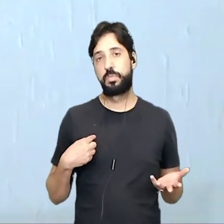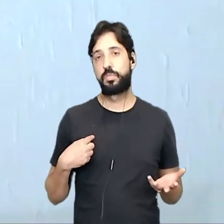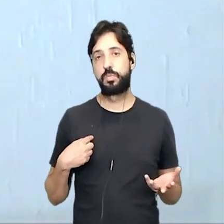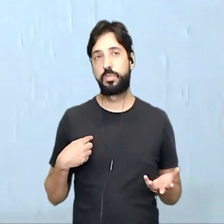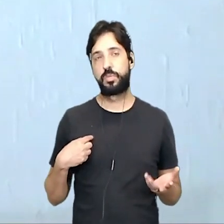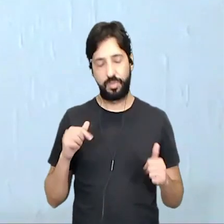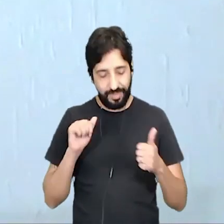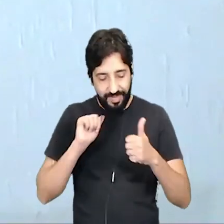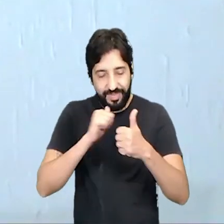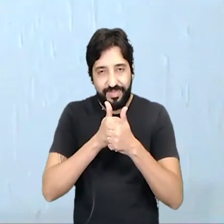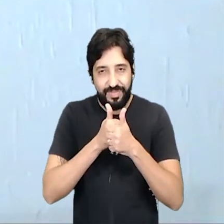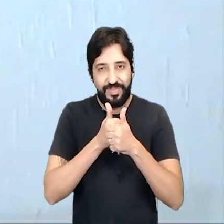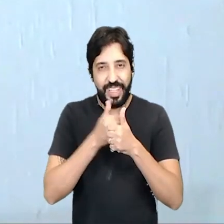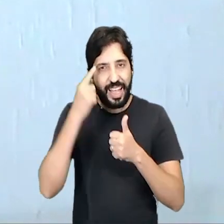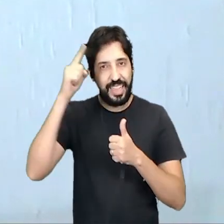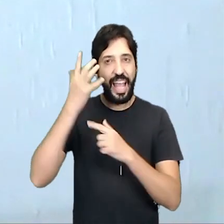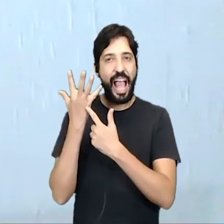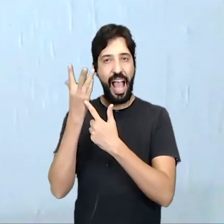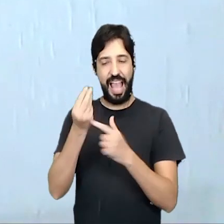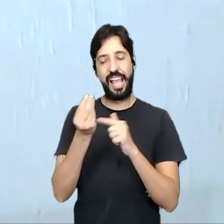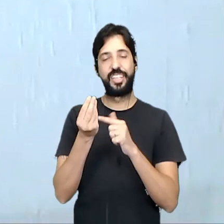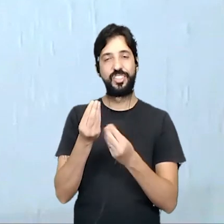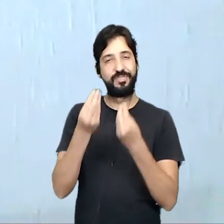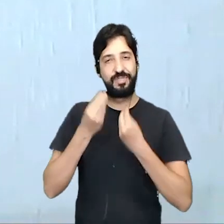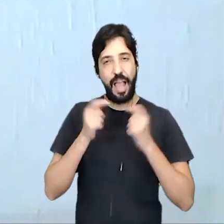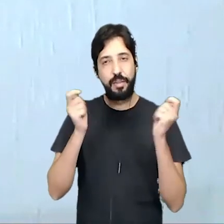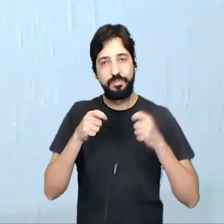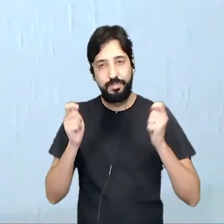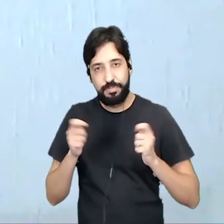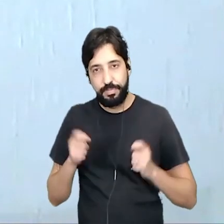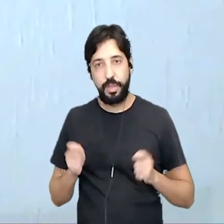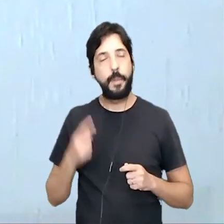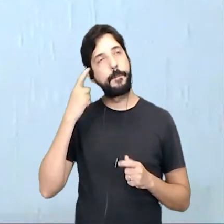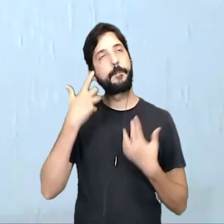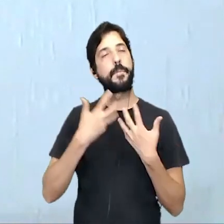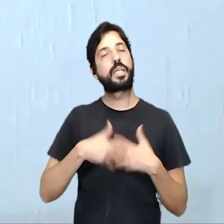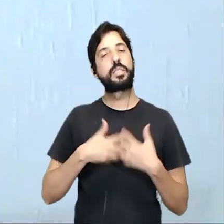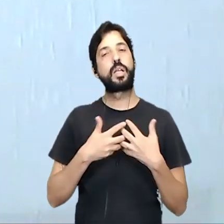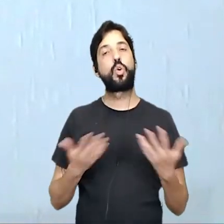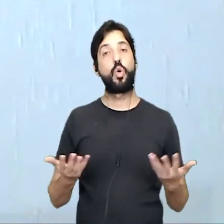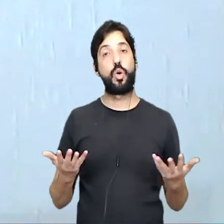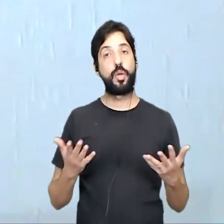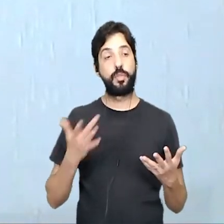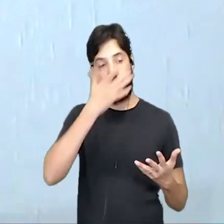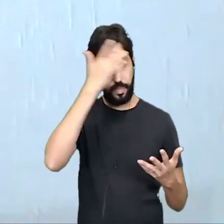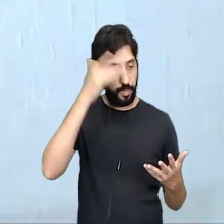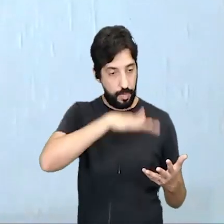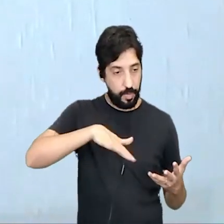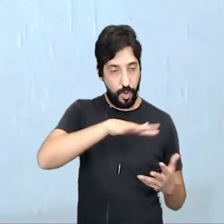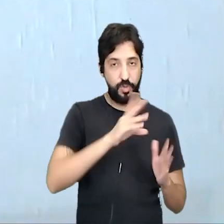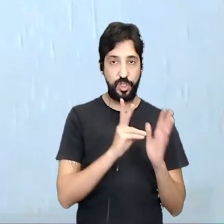Eu fico aproximado dessa ideia da arte como uma possibilidade, pensando